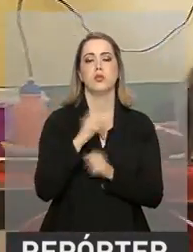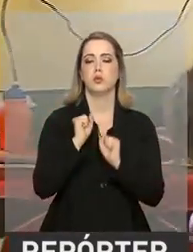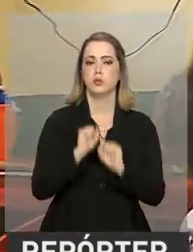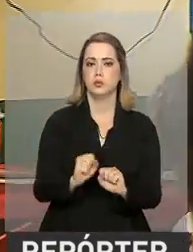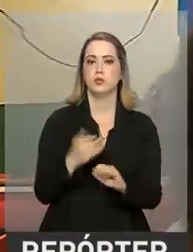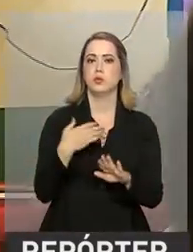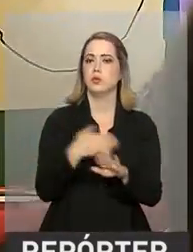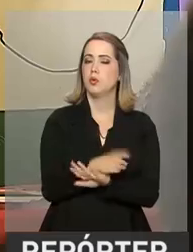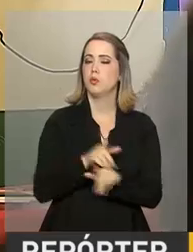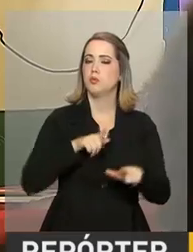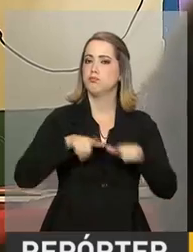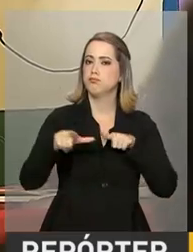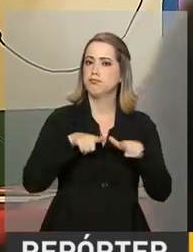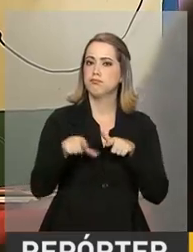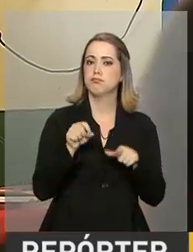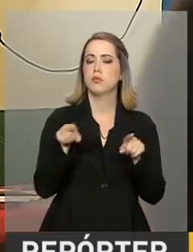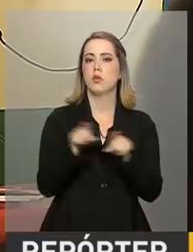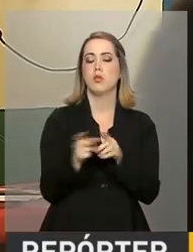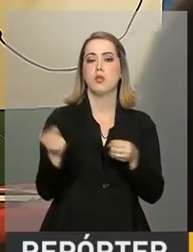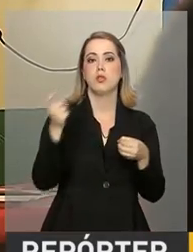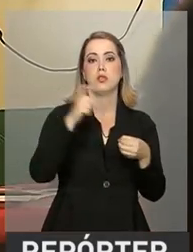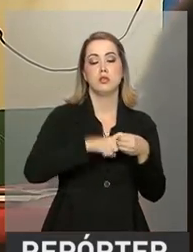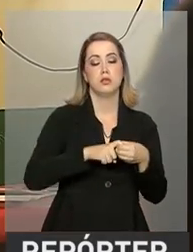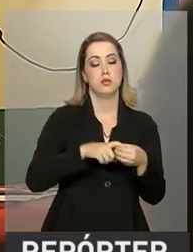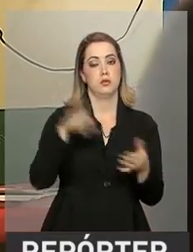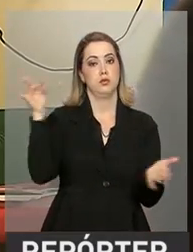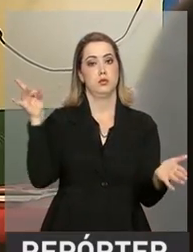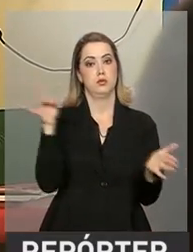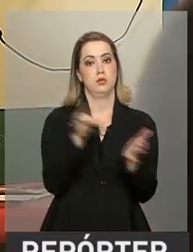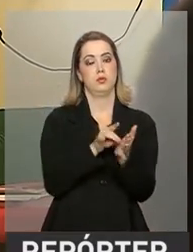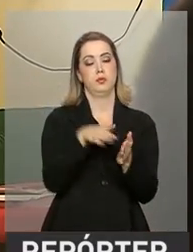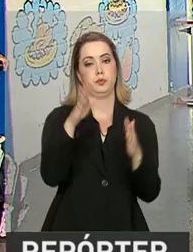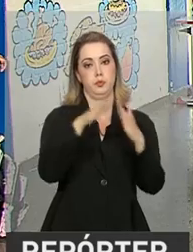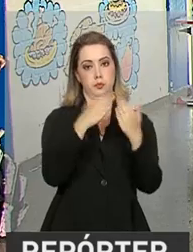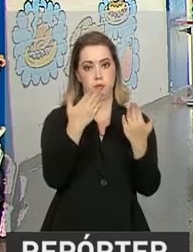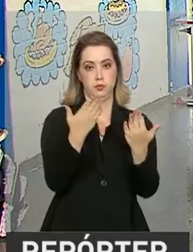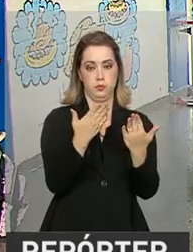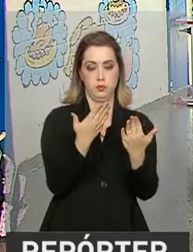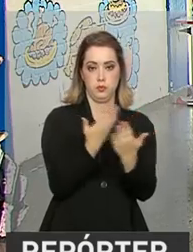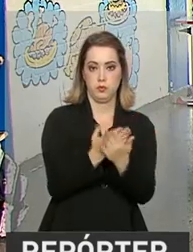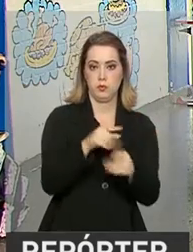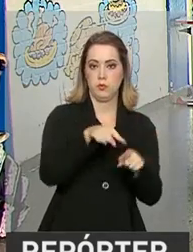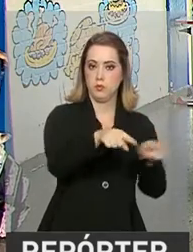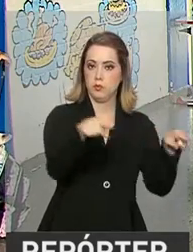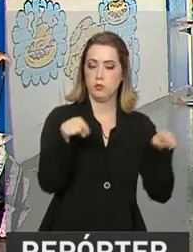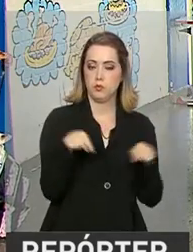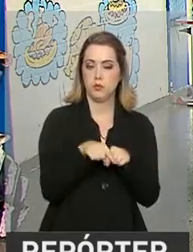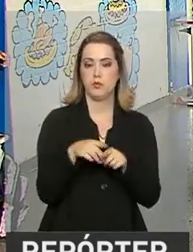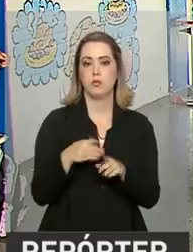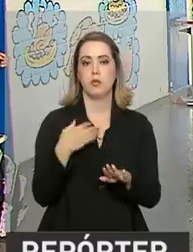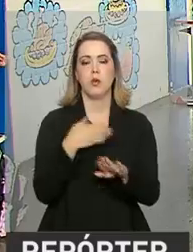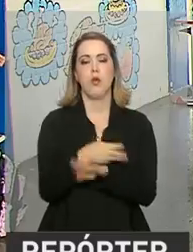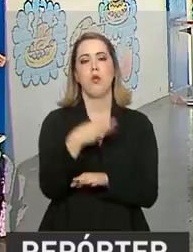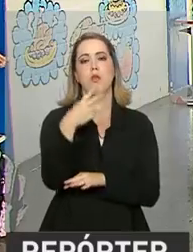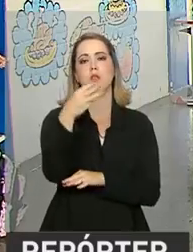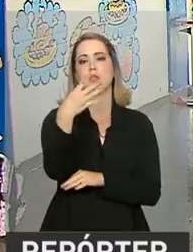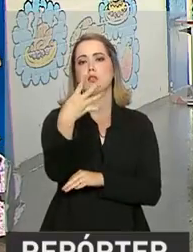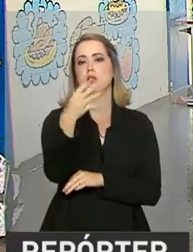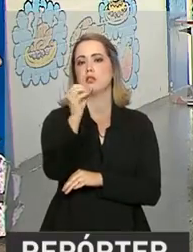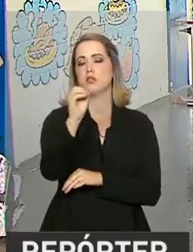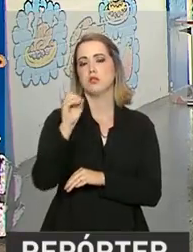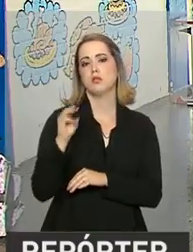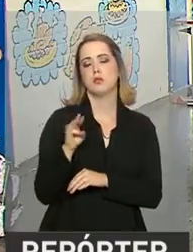mais prático, voltado para a realidade dentro de sala de aula. Os investimentos são de mais de 340